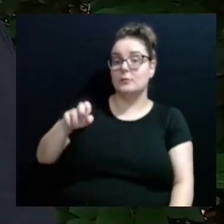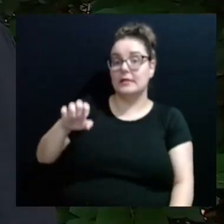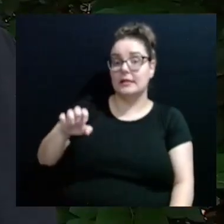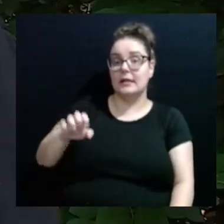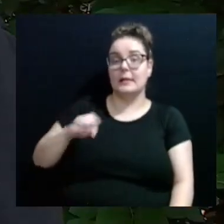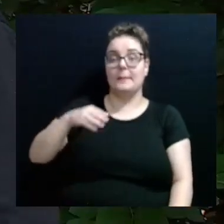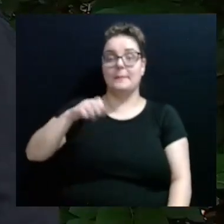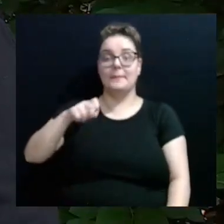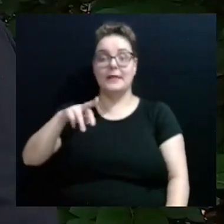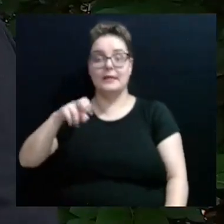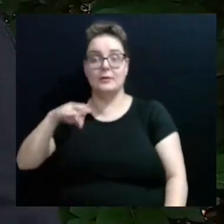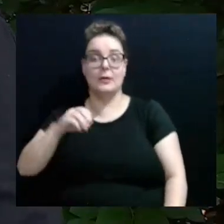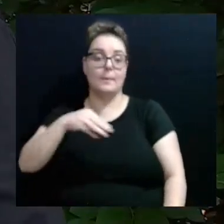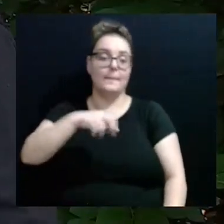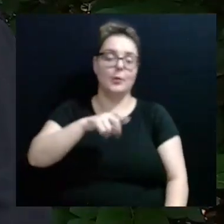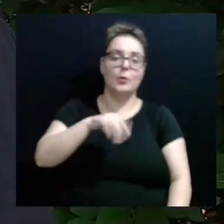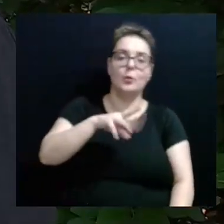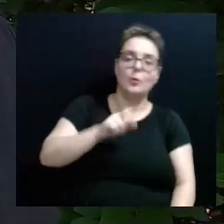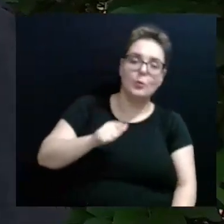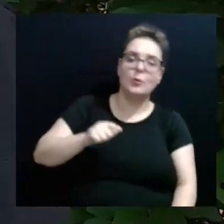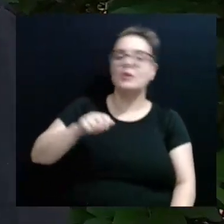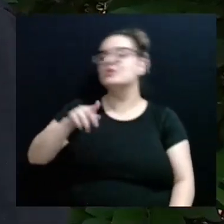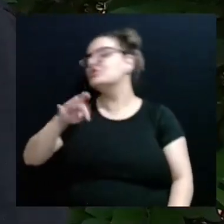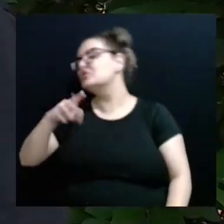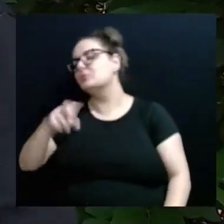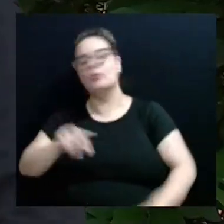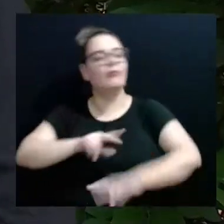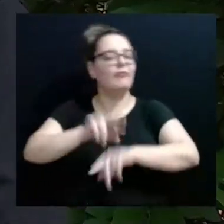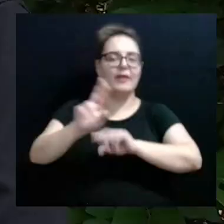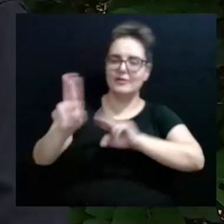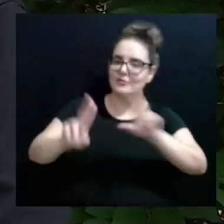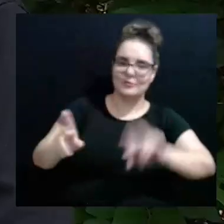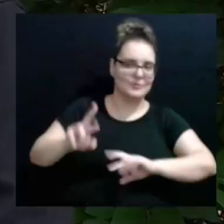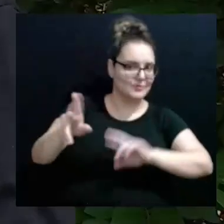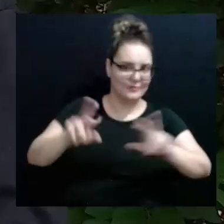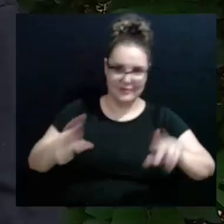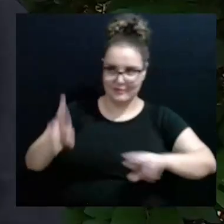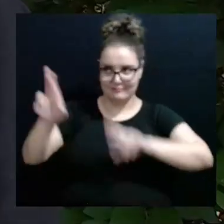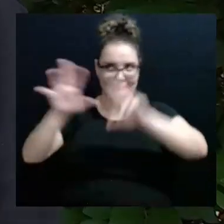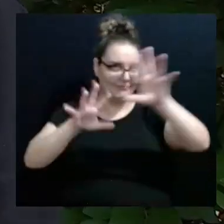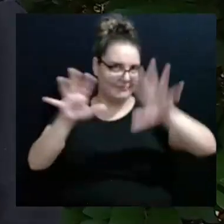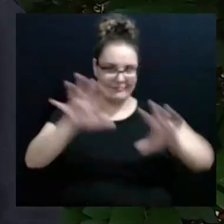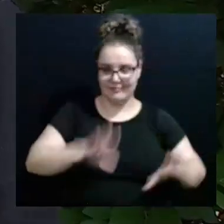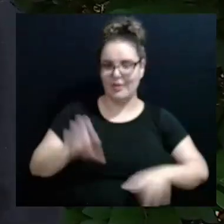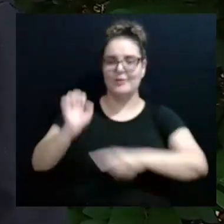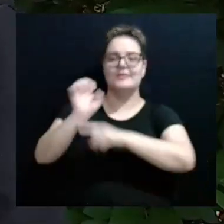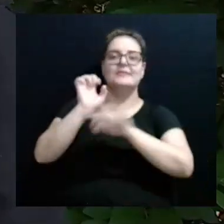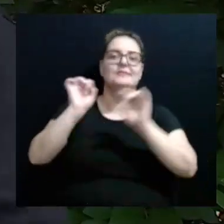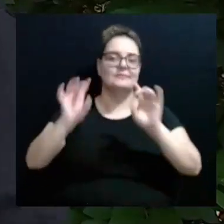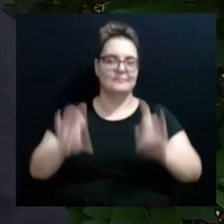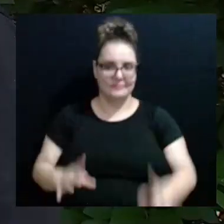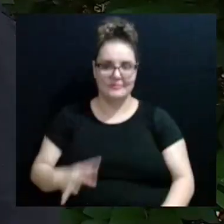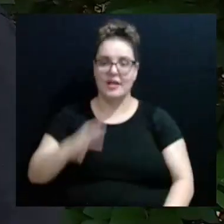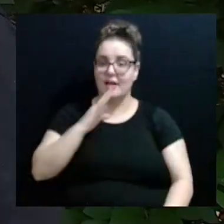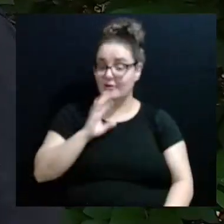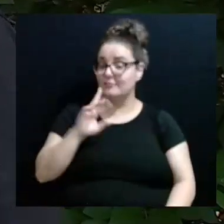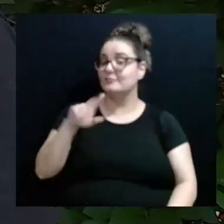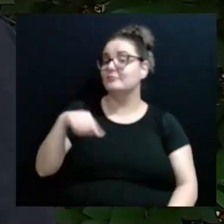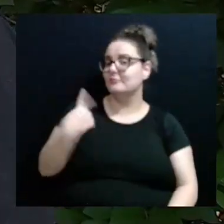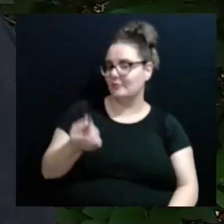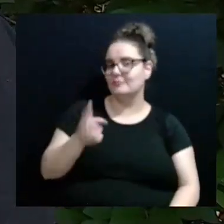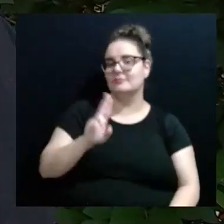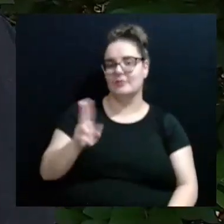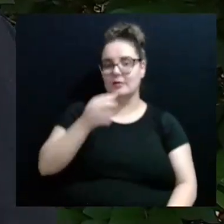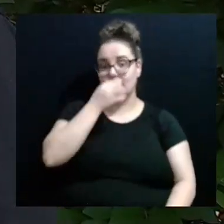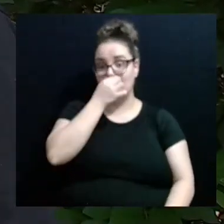mucura, caçaco, timbu. Então, cada região do Brasil ou estado específico, eles são conhecidos por um nome. Mas, na verdade, eles